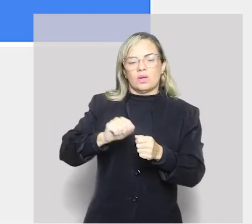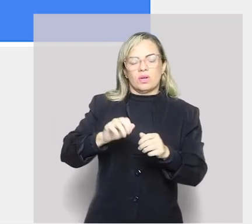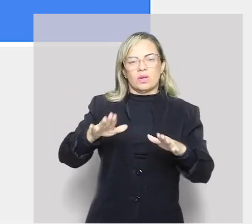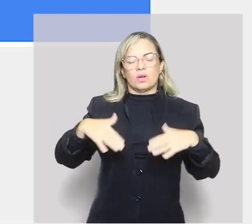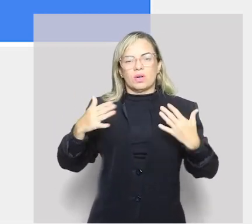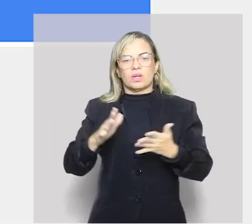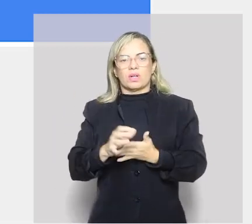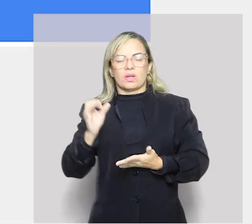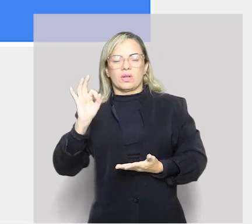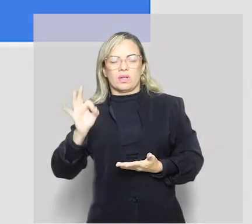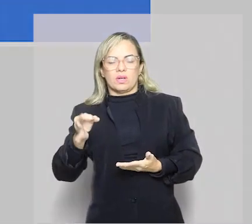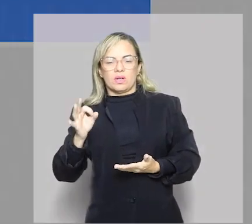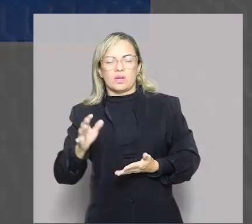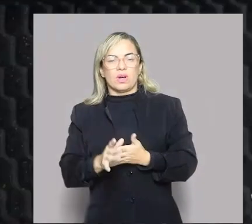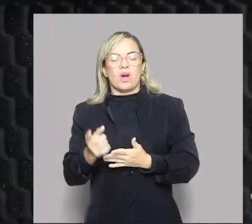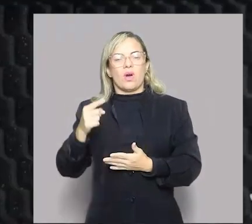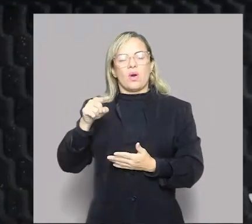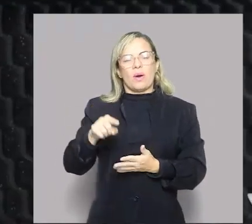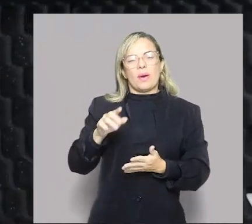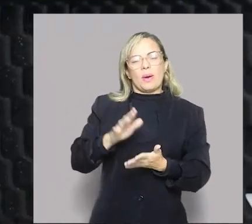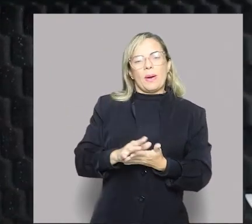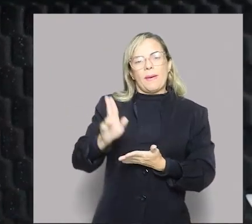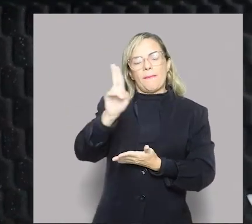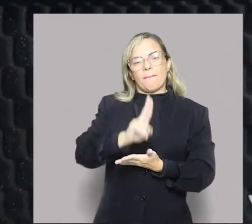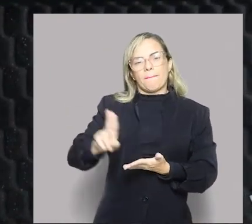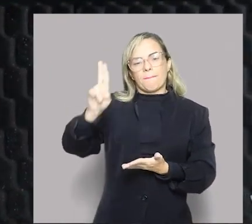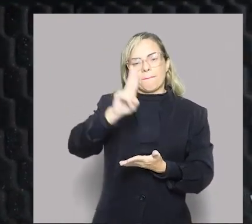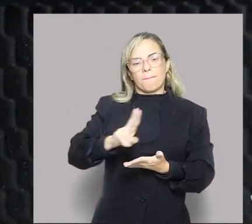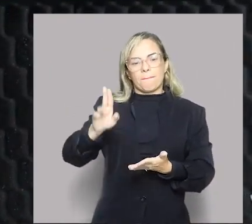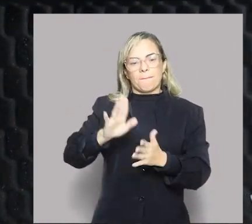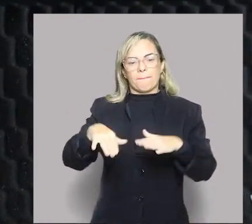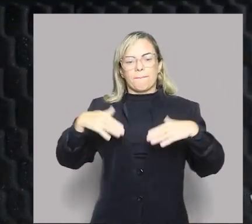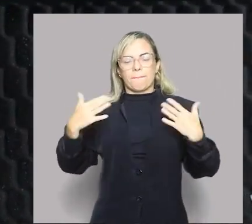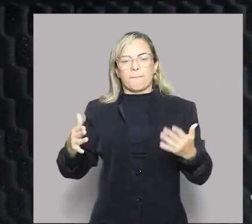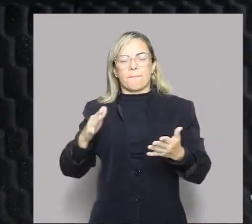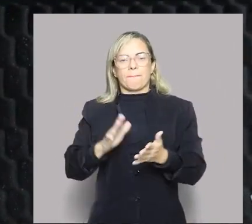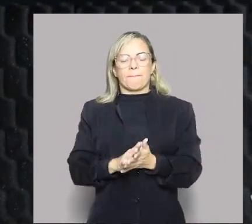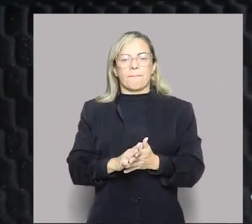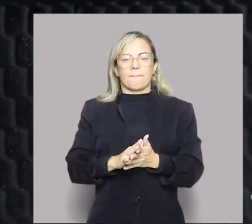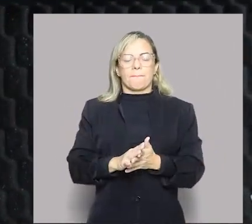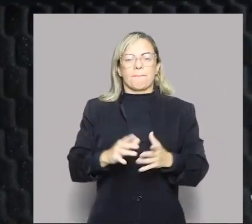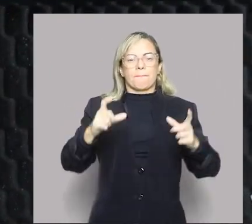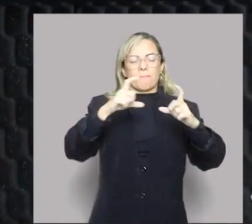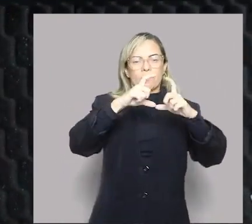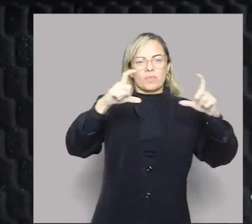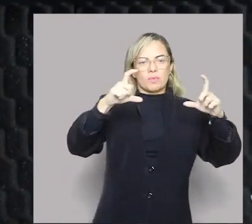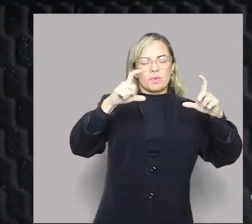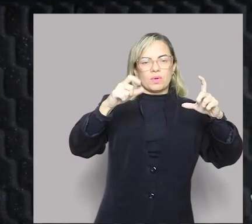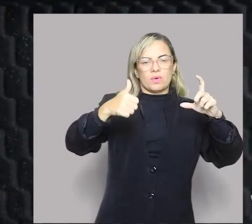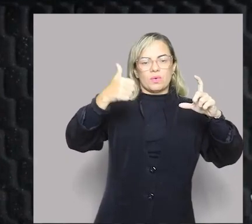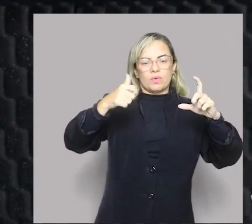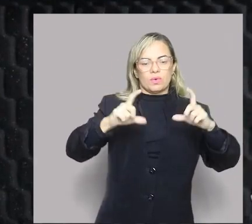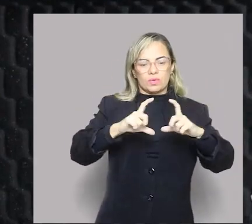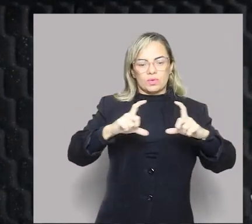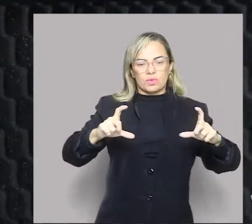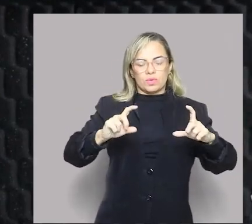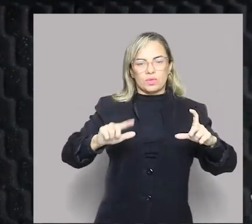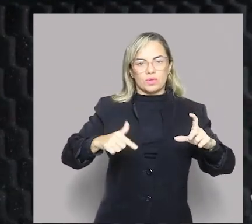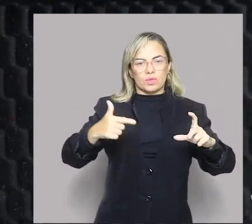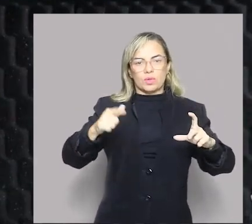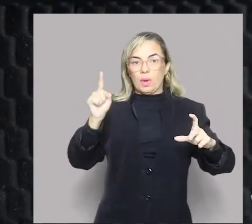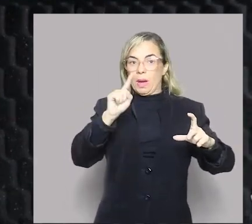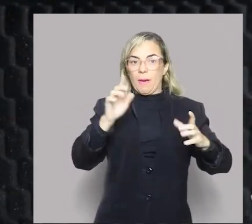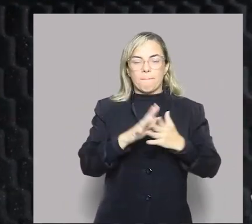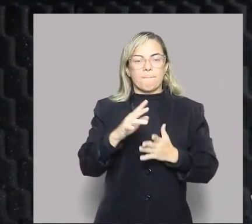dá muito certo, é você colocar o legitimador tanto no D1 quanto no D2, não o mesmo, tá? E aí